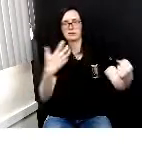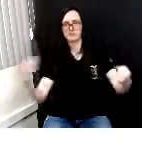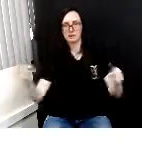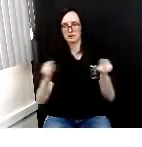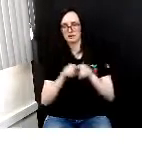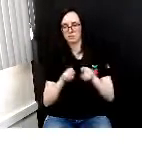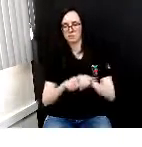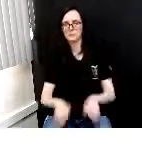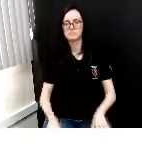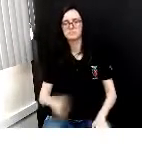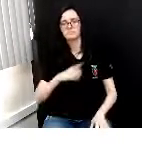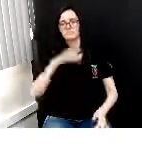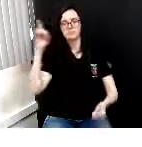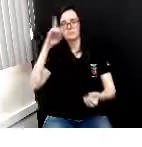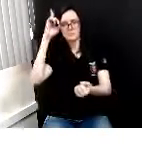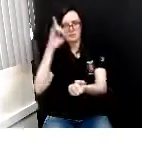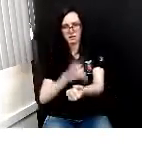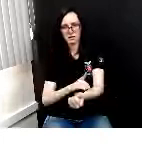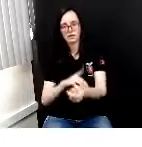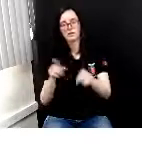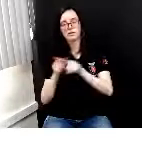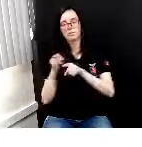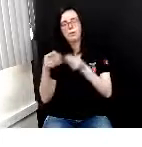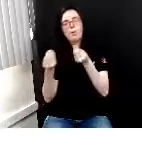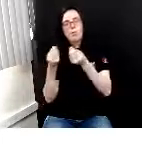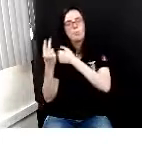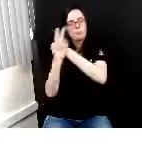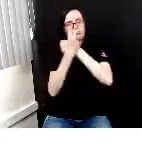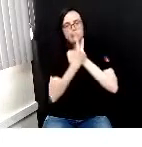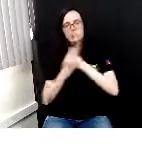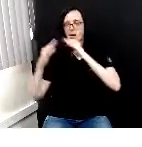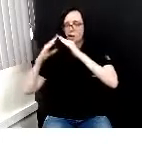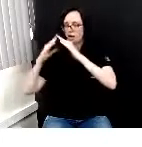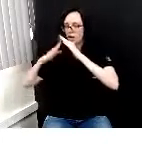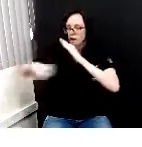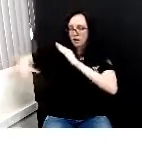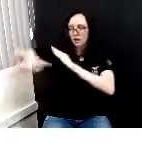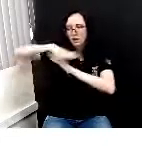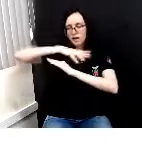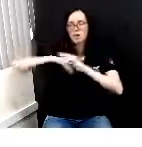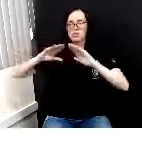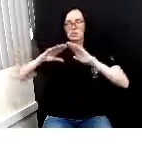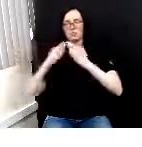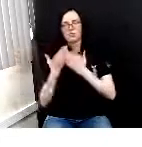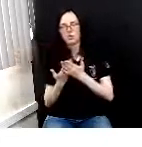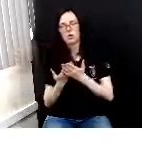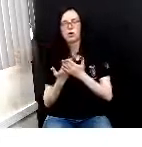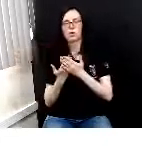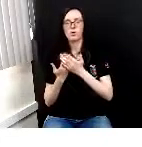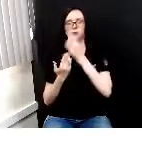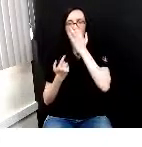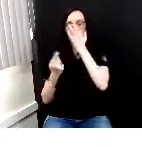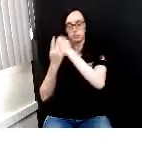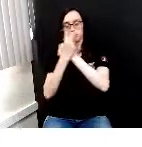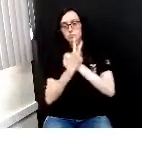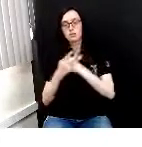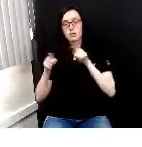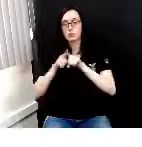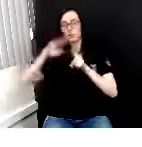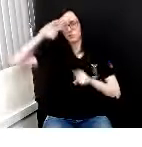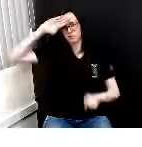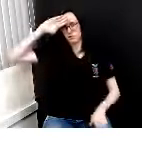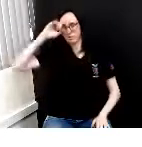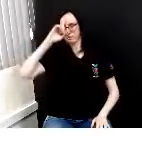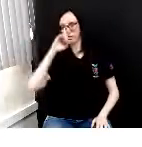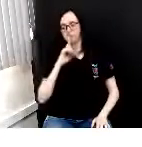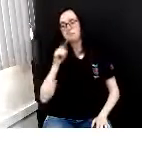temos a dengue, a importância de cuidar do nosso quintal, das nossas escolas, para a nossa proteção, e a febre amarela,